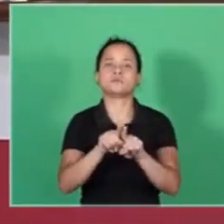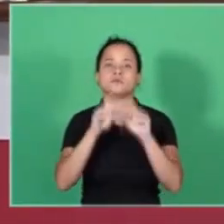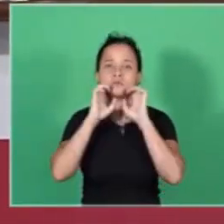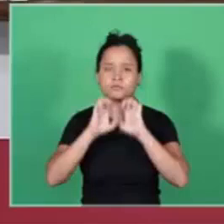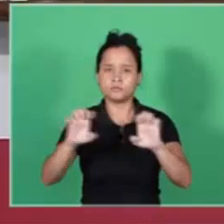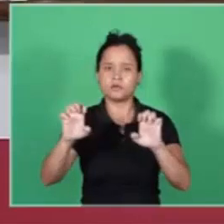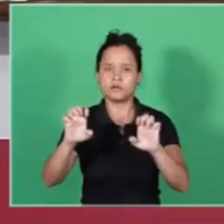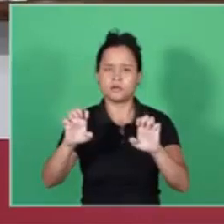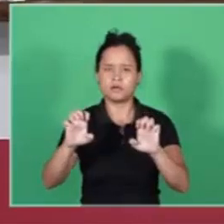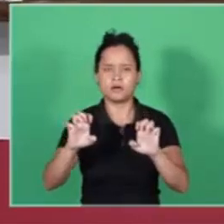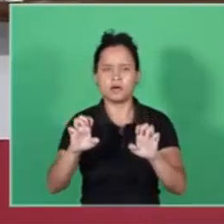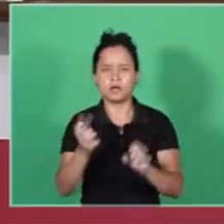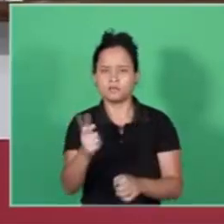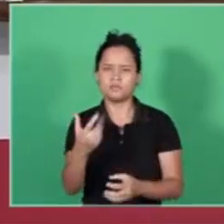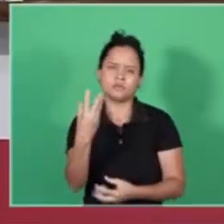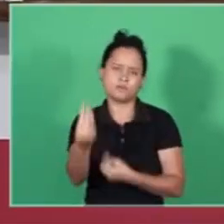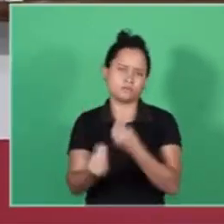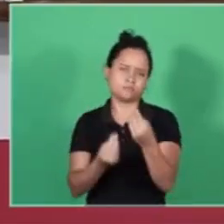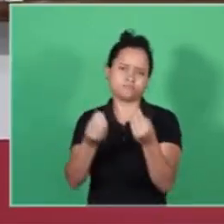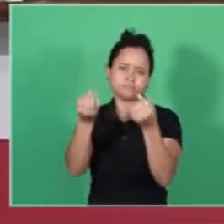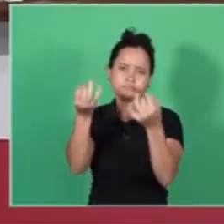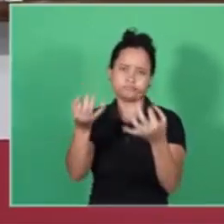eram chamados